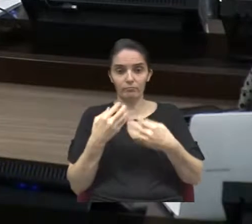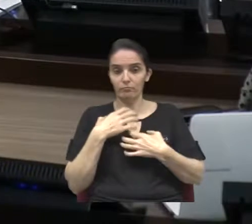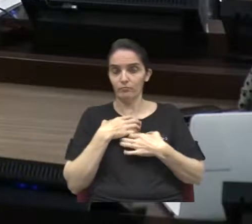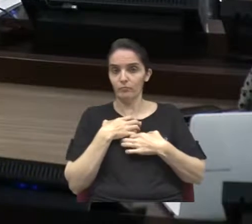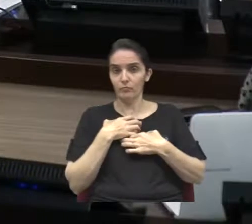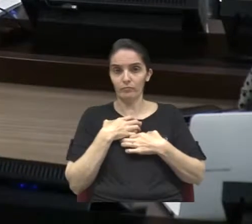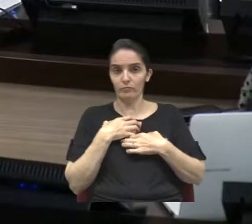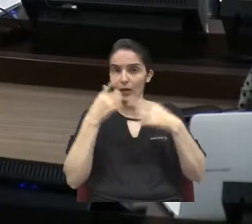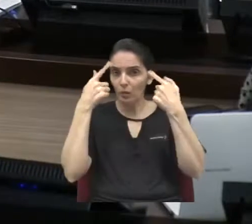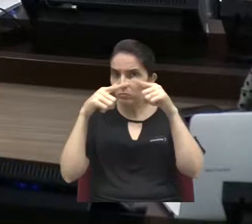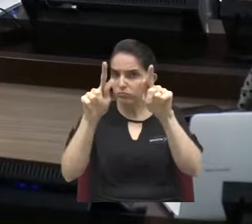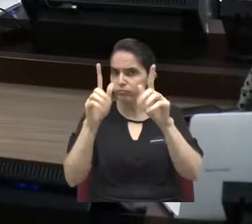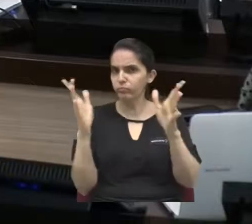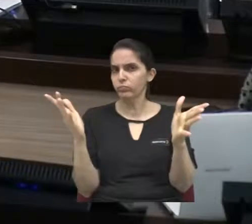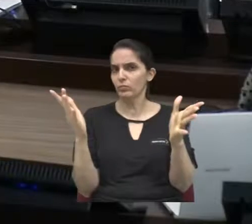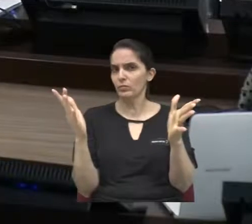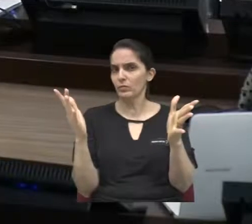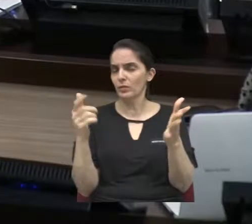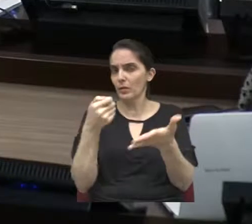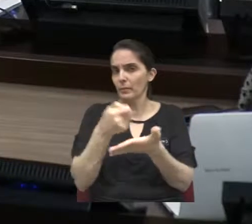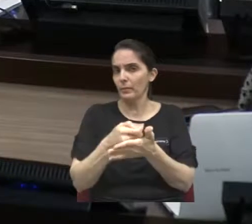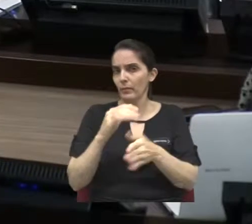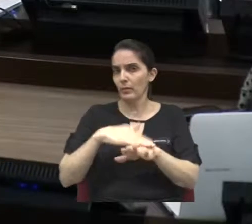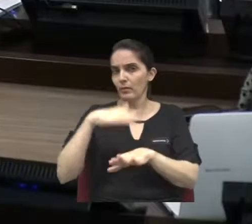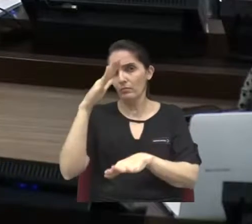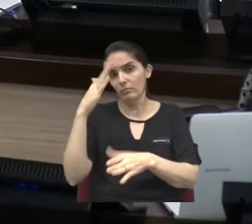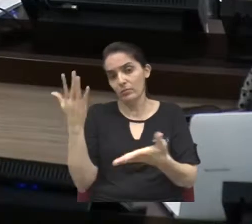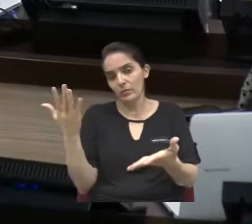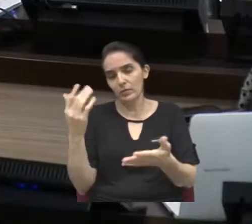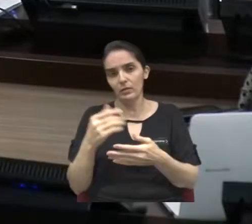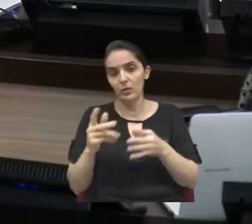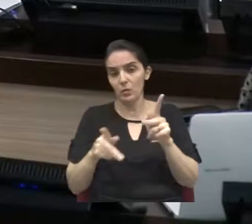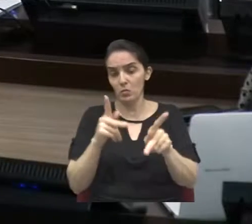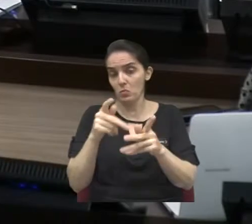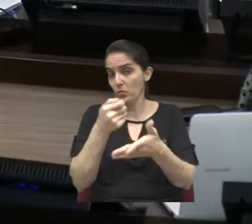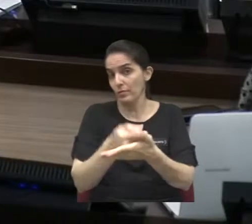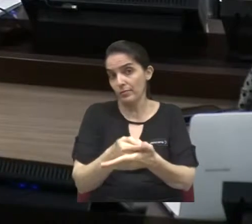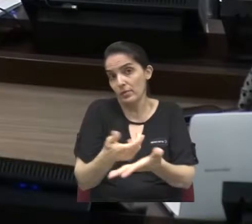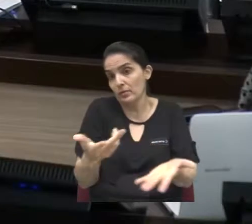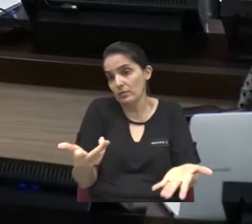uma elevação de custo que vai cair para a população, para o usuário.